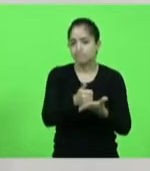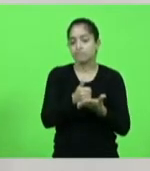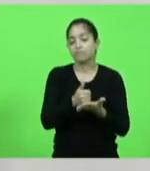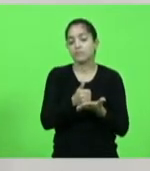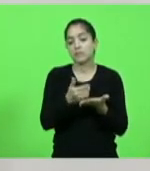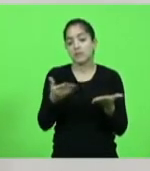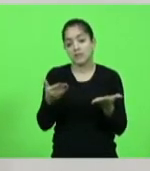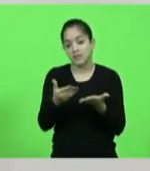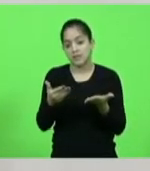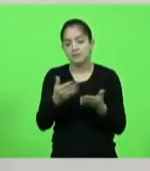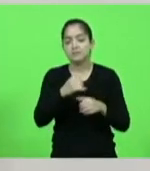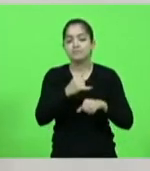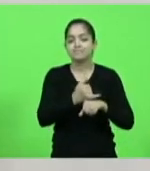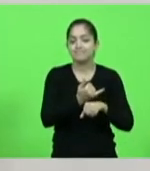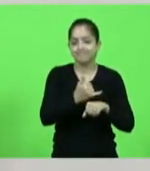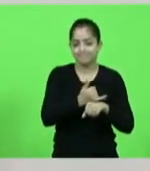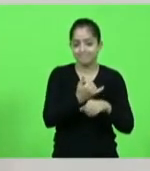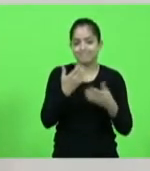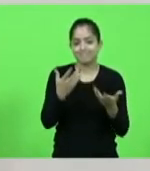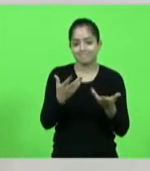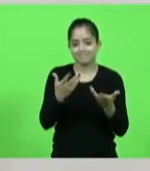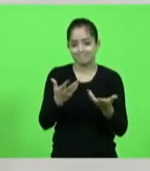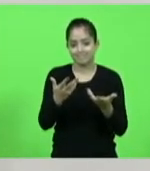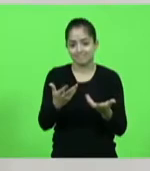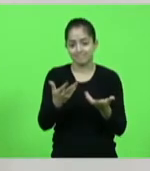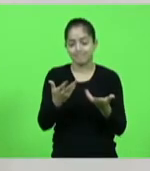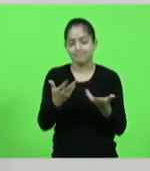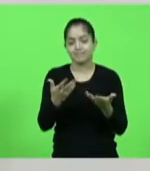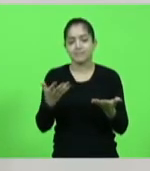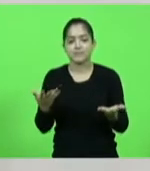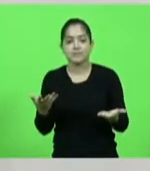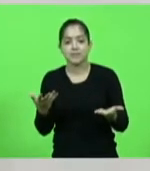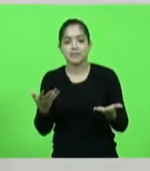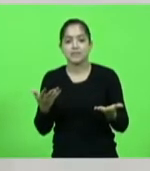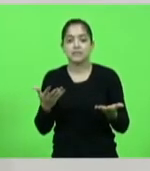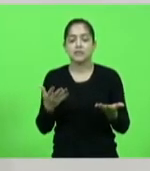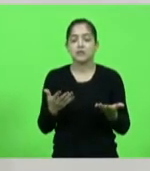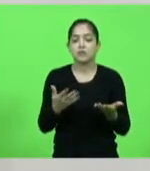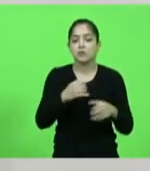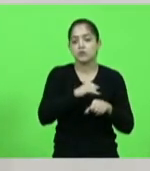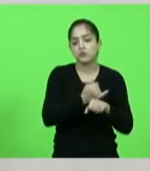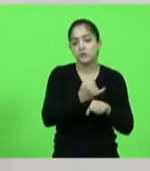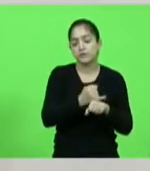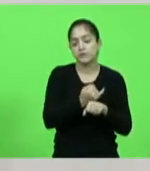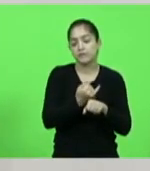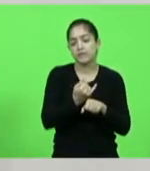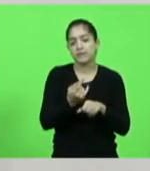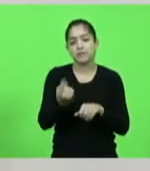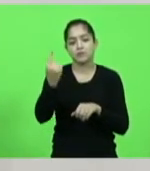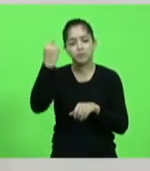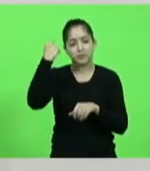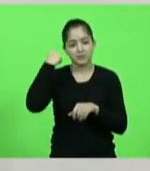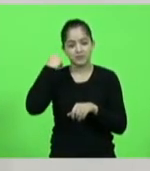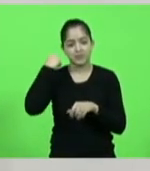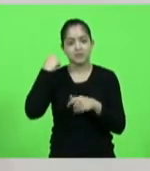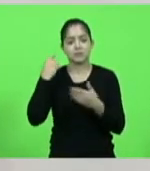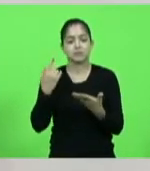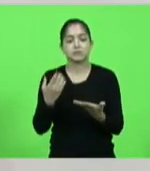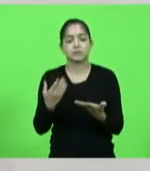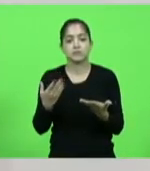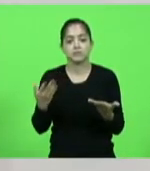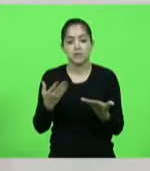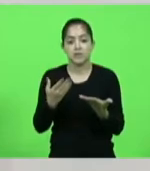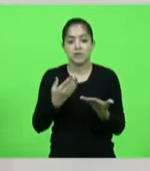é a Joinville que nós queremos, não aquela Joinville de outrora ali, que nós já, como eu disse, vivemos